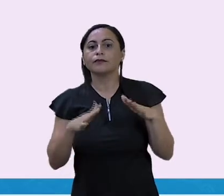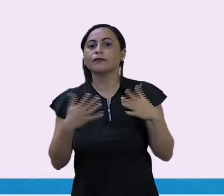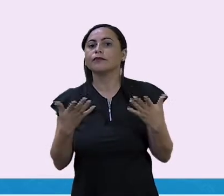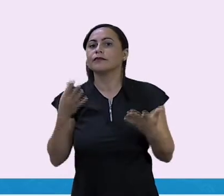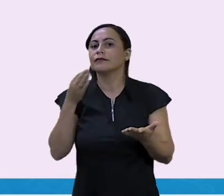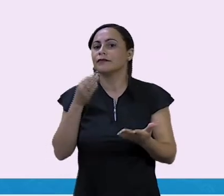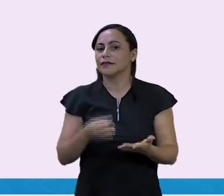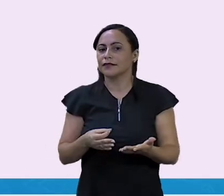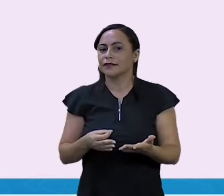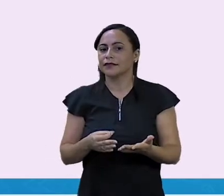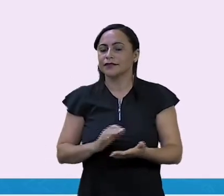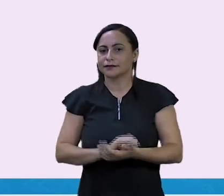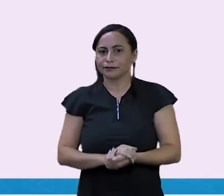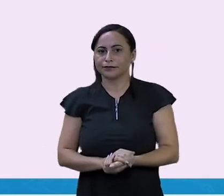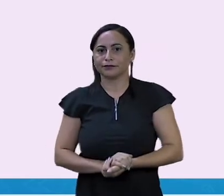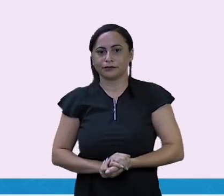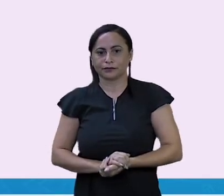anteriormente que é a